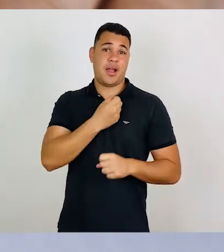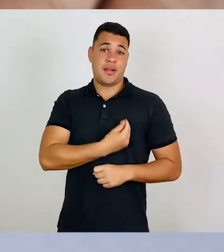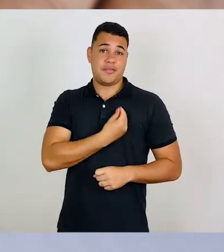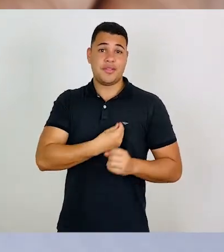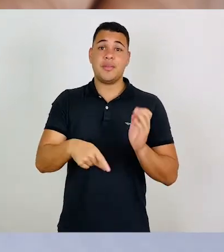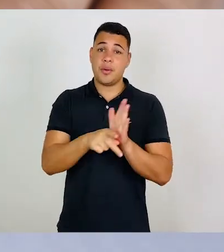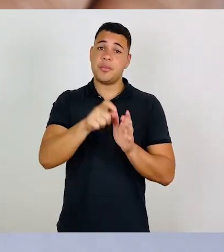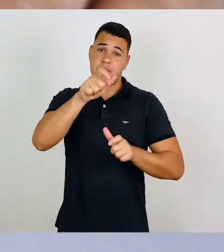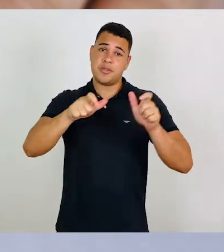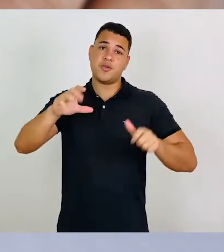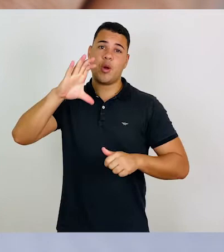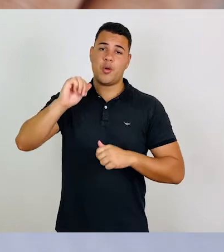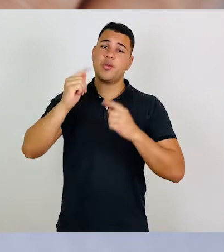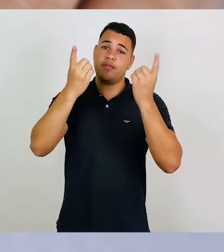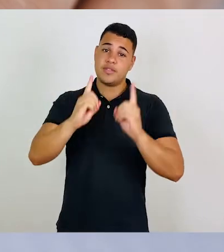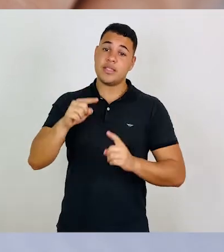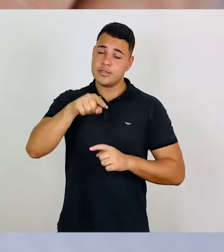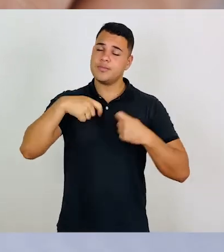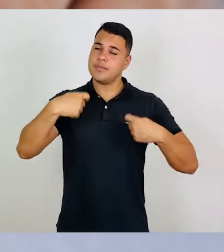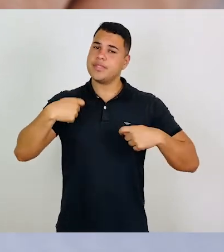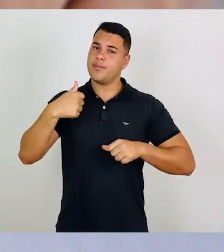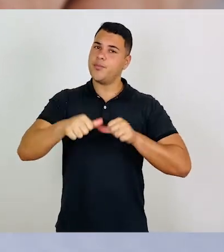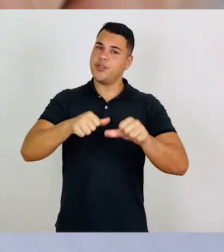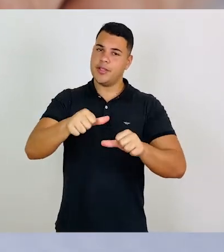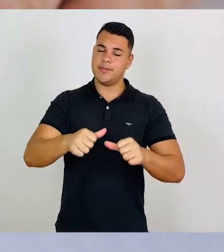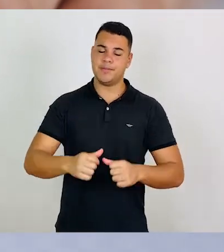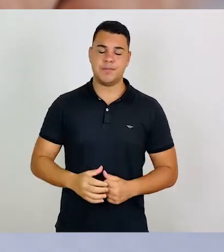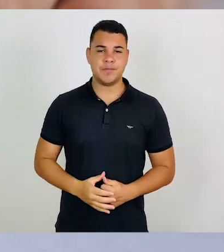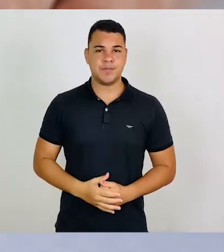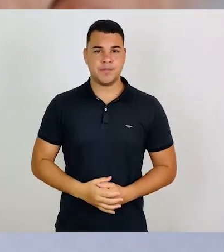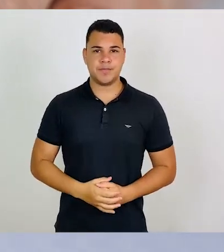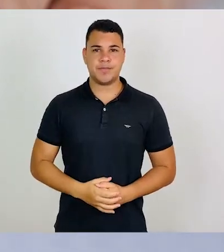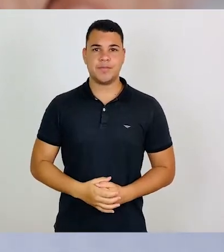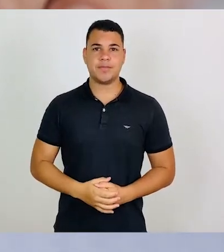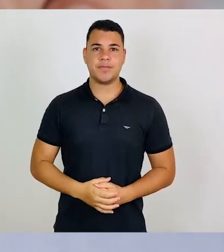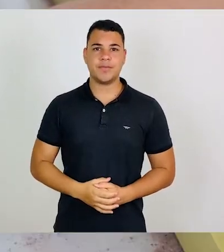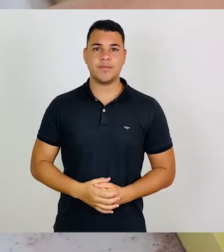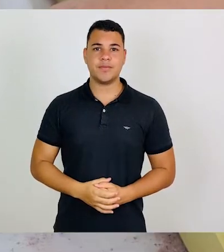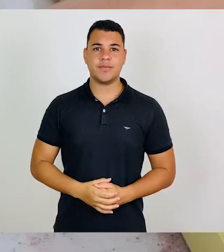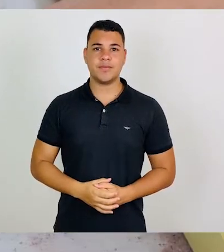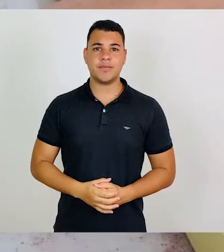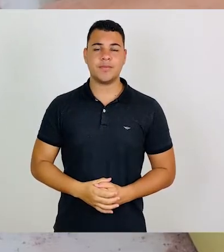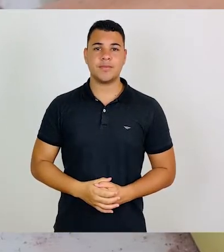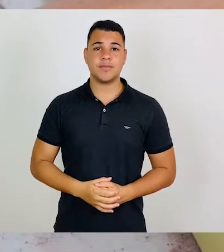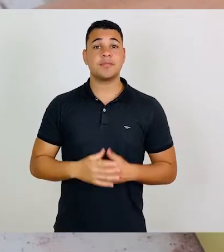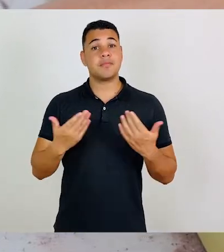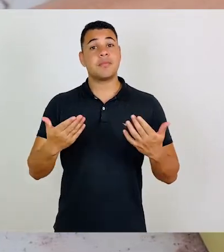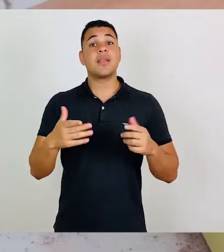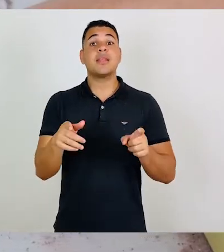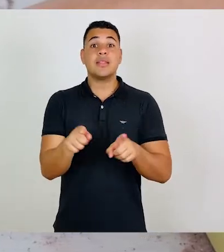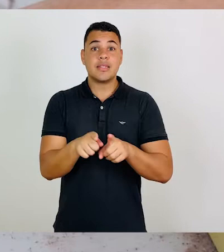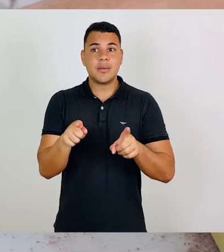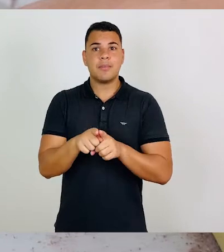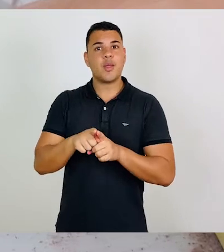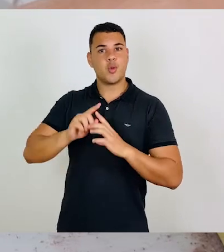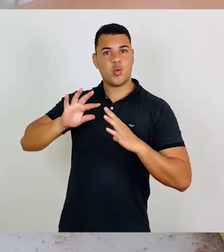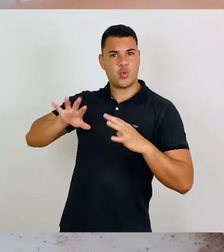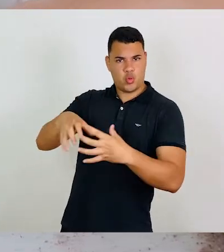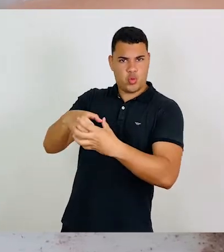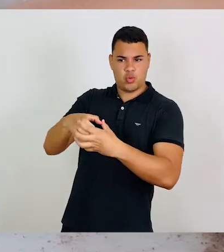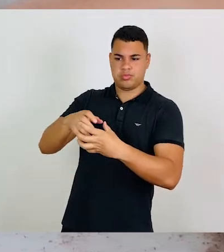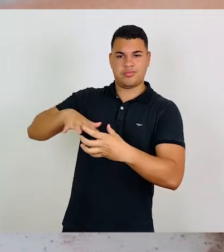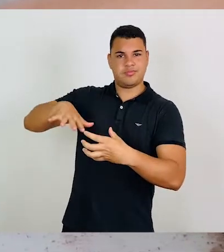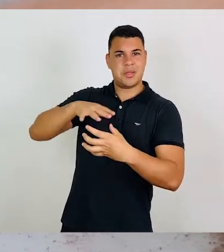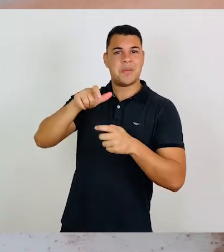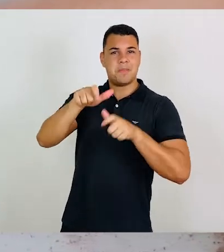discriminação que acaba impactando em todas as dimensões de vida das pessoas com deficiência também precisa ser superada. Por